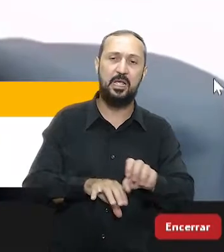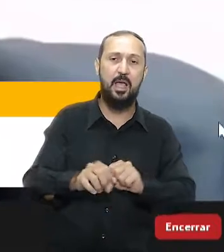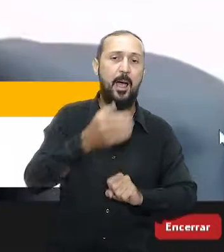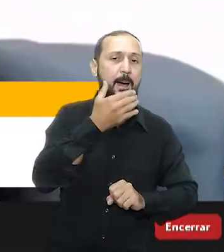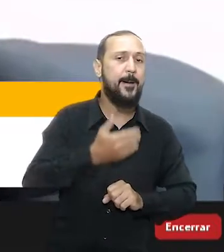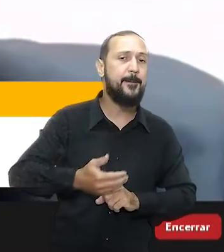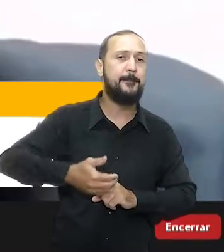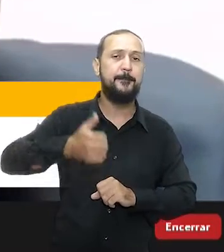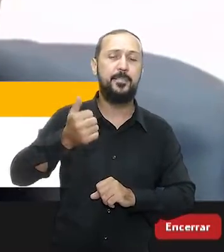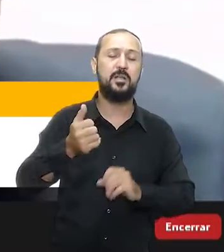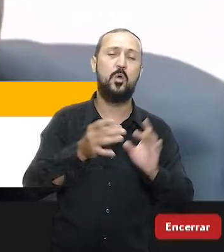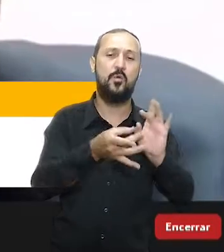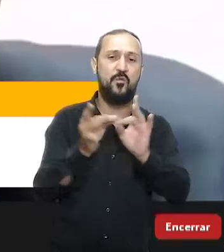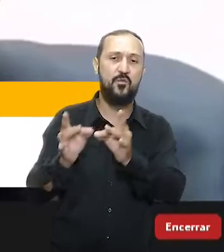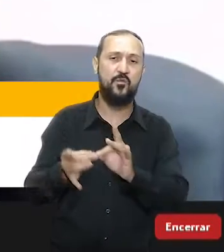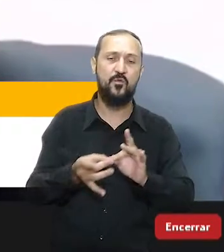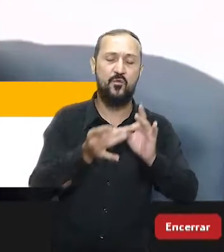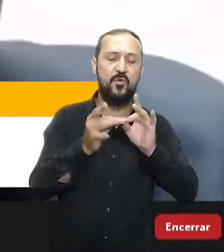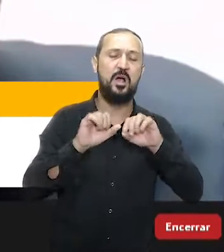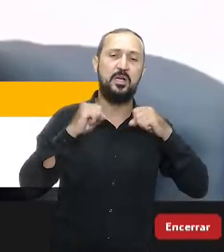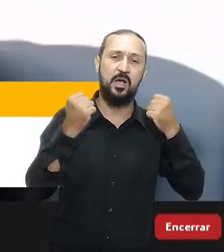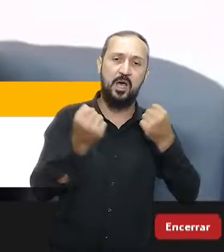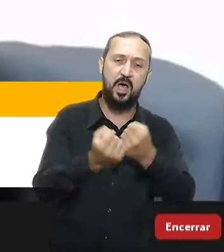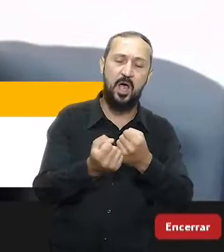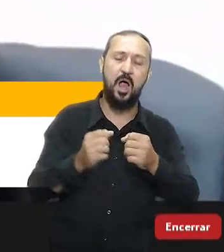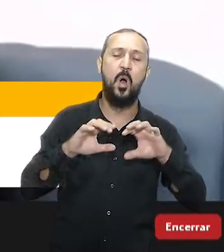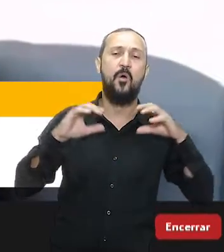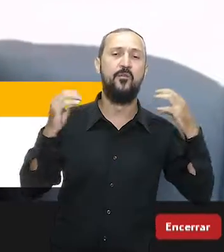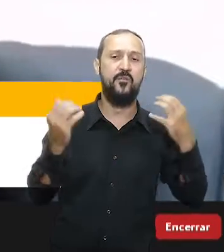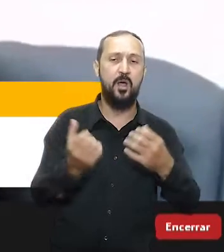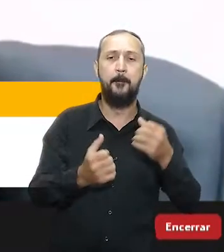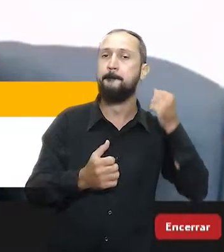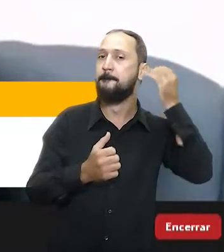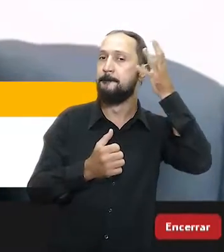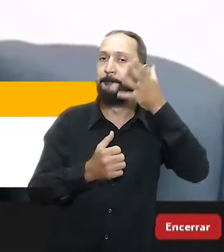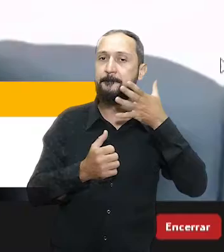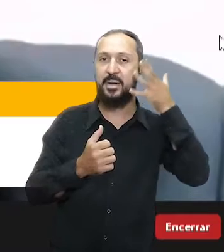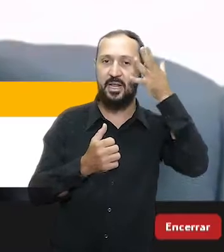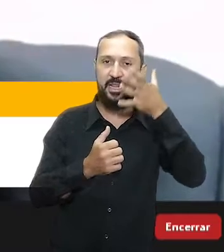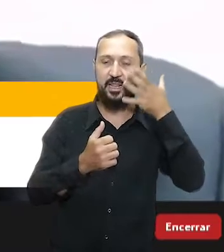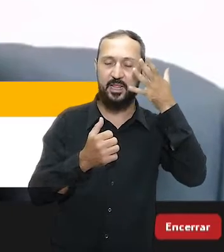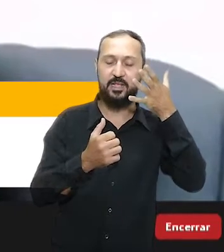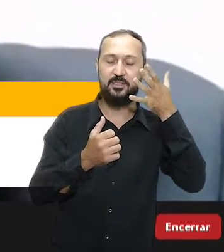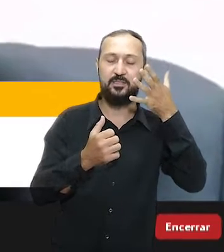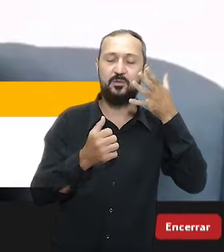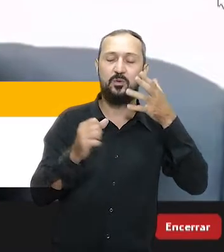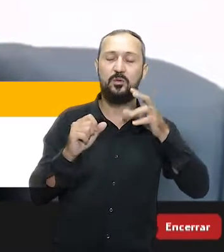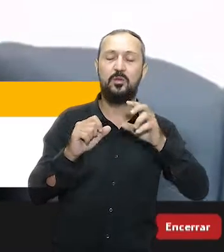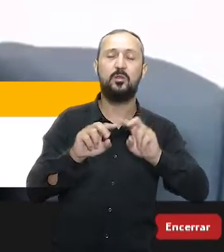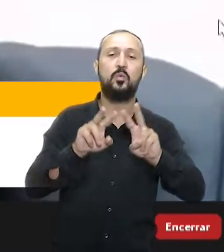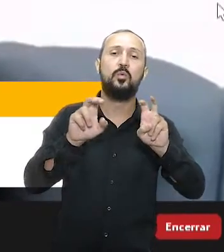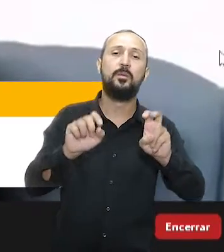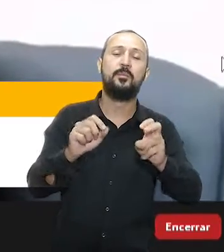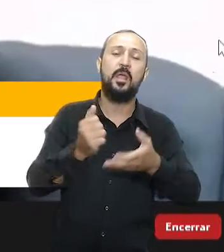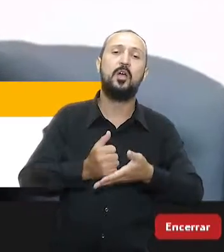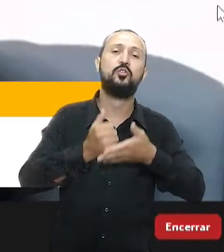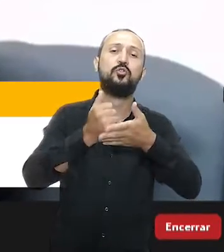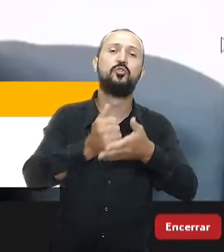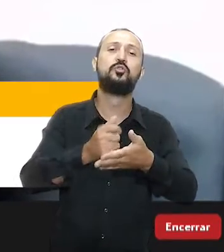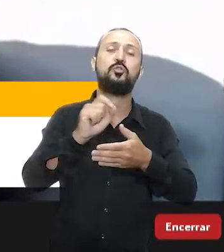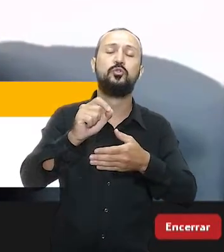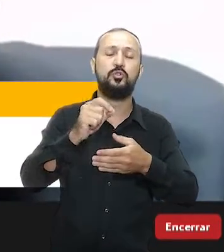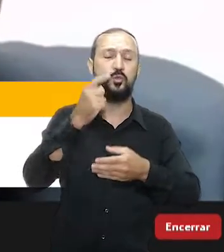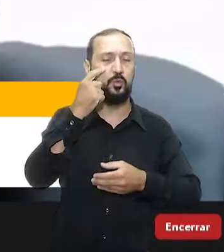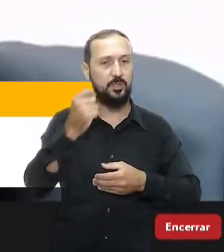capacitação, aperfeiçoamento, oficinas, seminários, conferências, palestras e atividades que contemplem